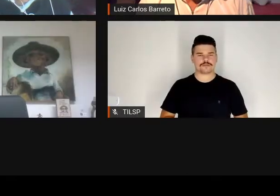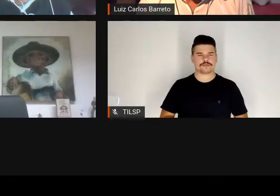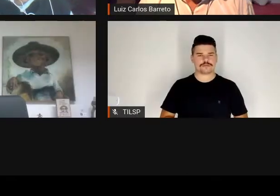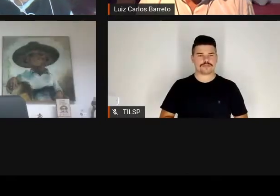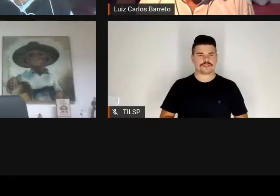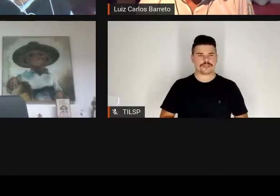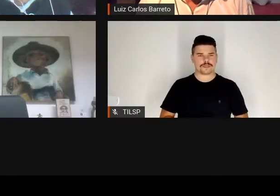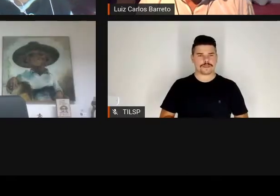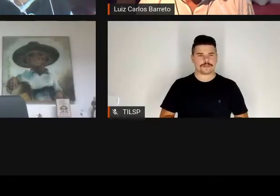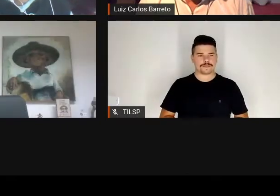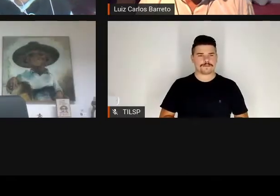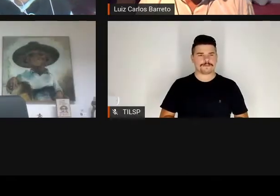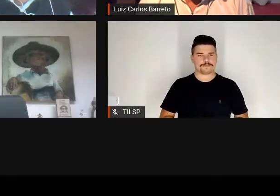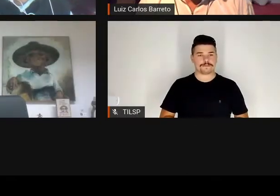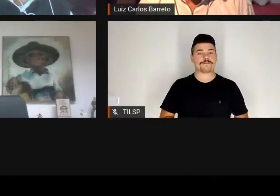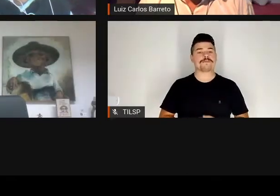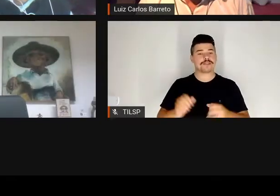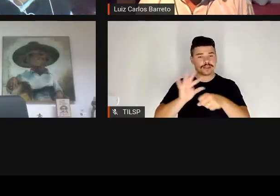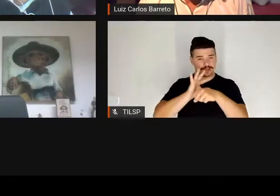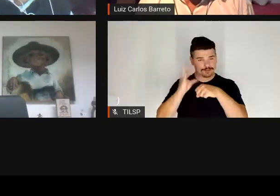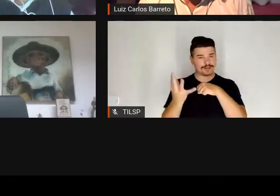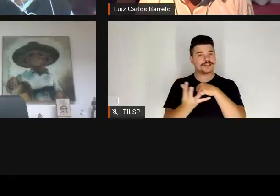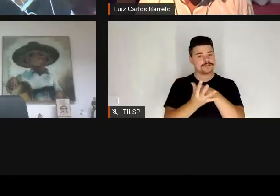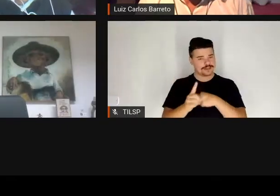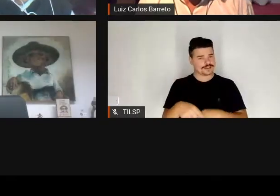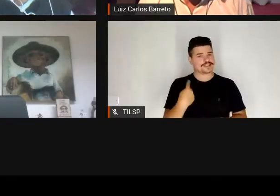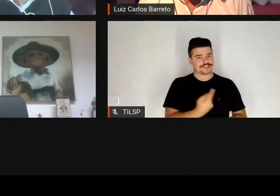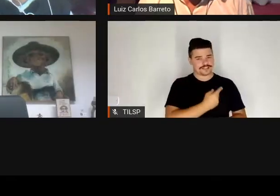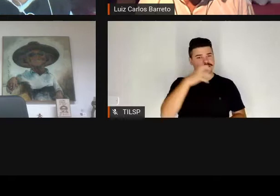Me perdoe. Tempo de pandemia tendo essas coisas, né?